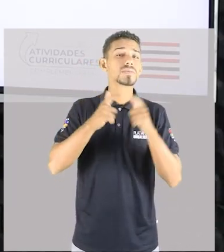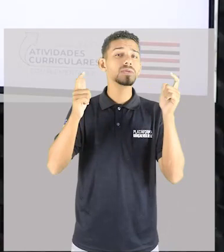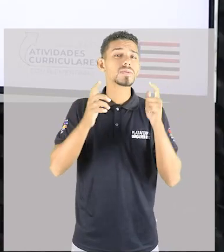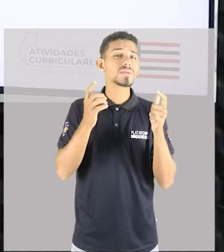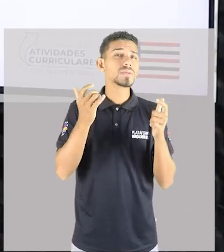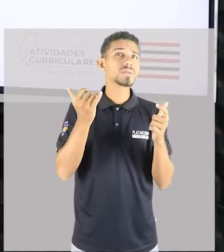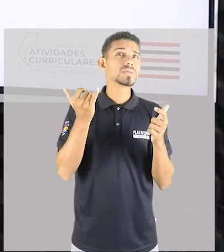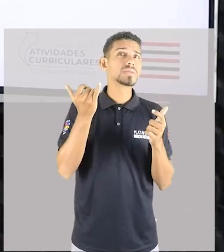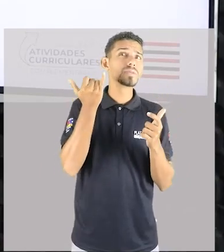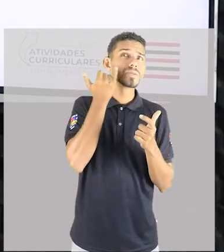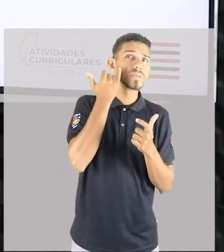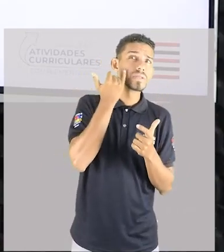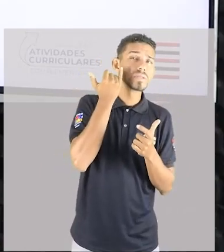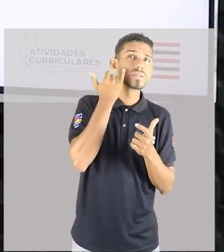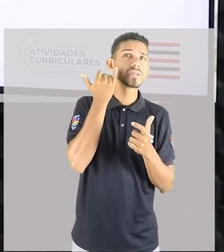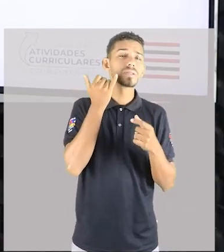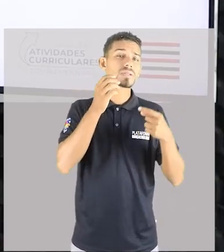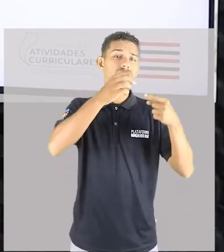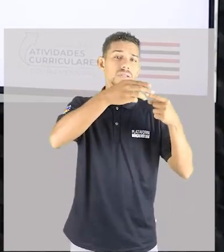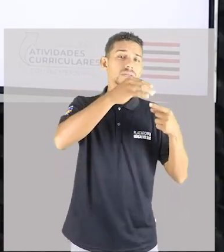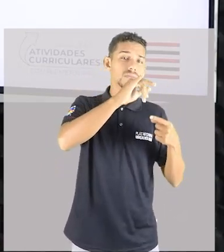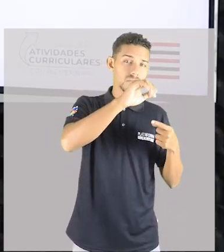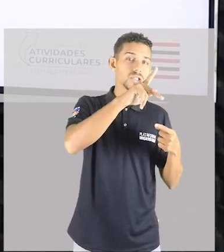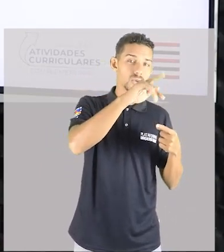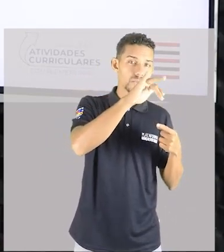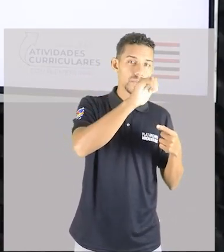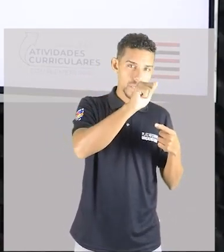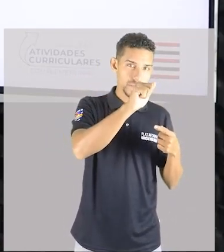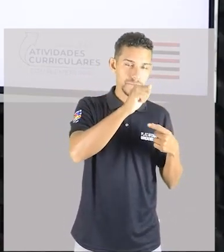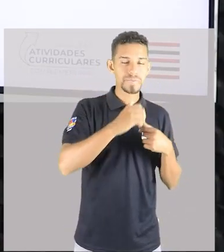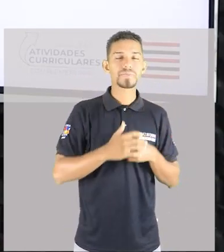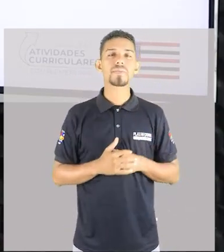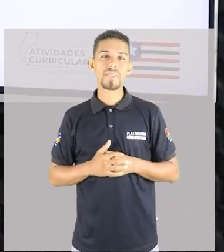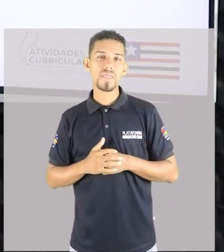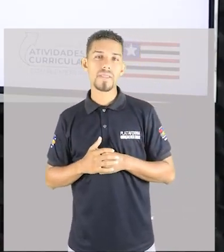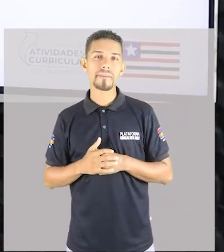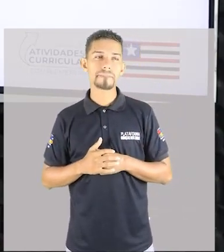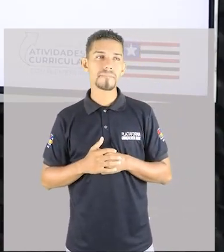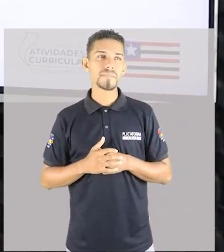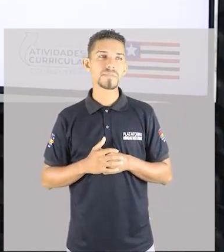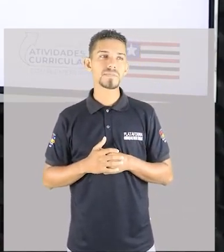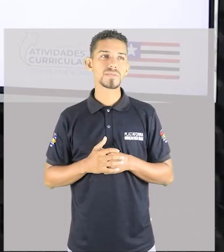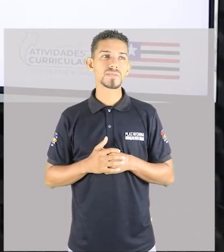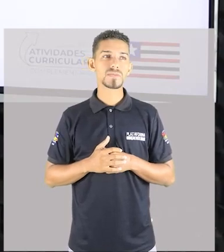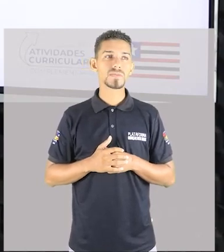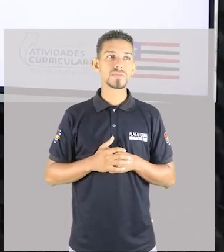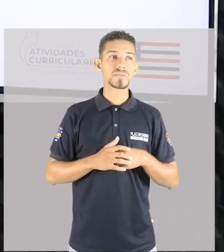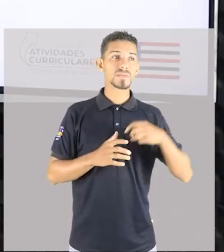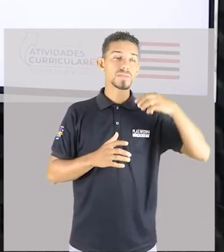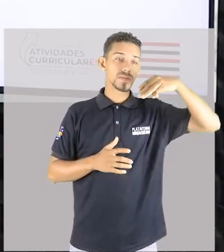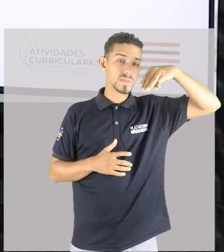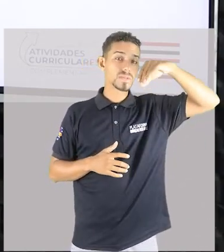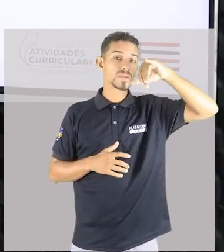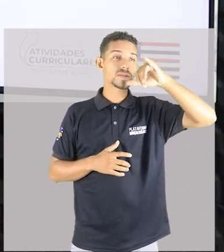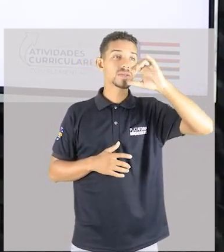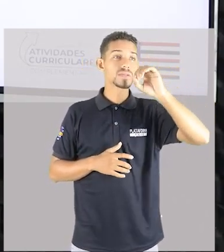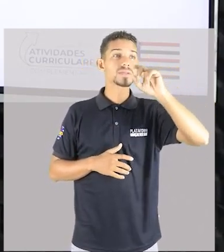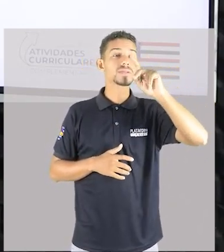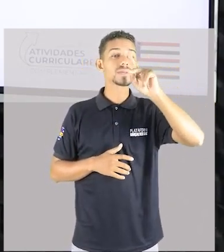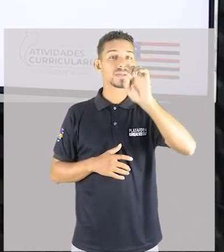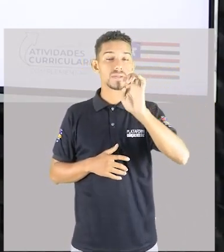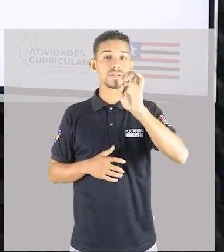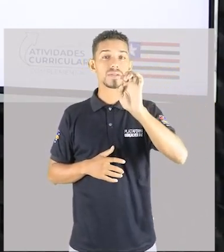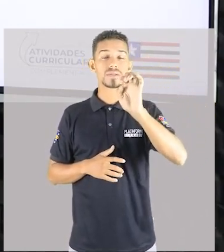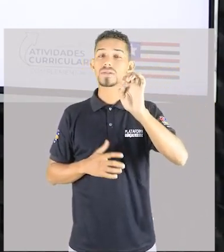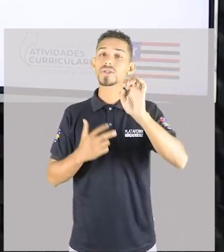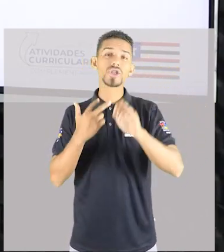ouve falar? É miopia ou hipermetropia? Miopia. Então é só vocês lembrarem que o míope